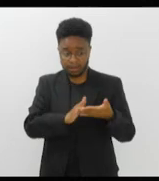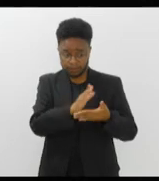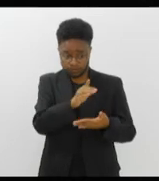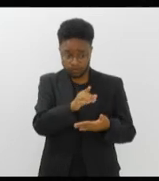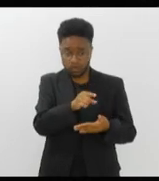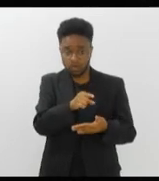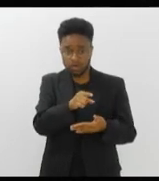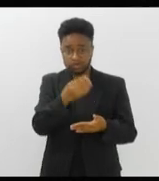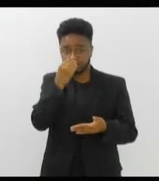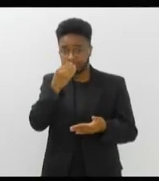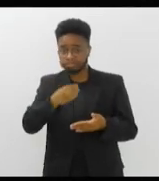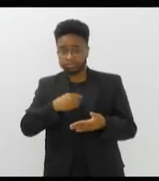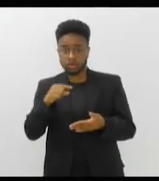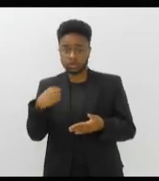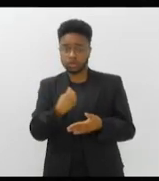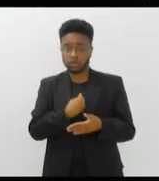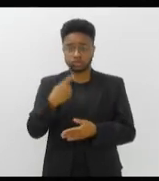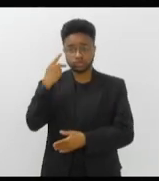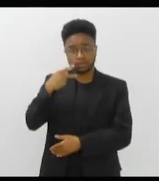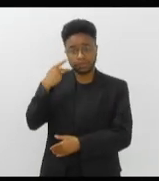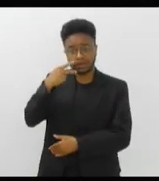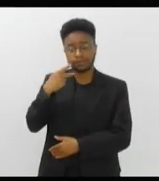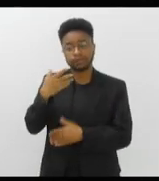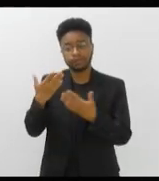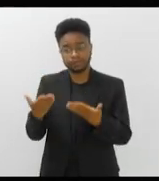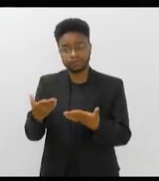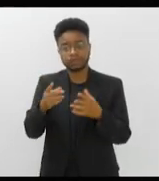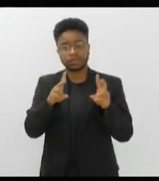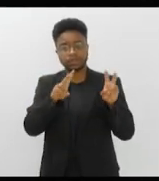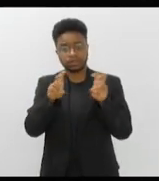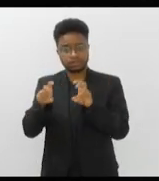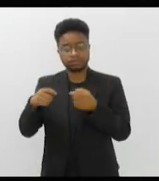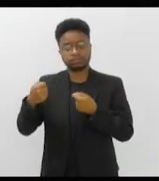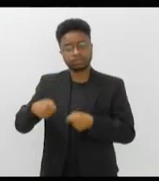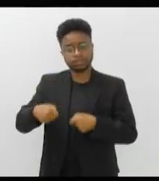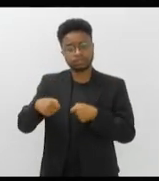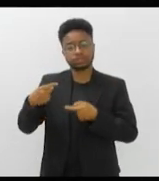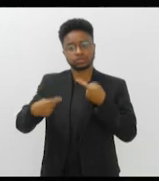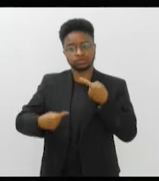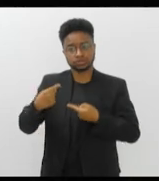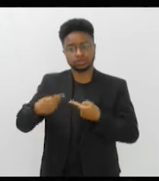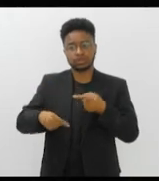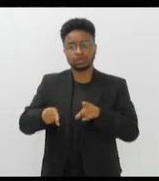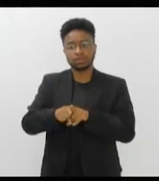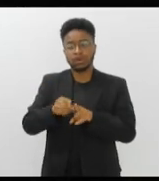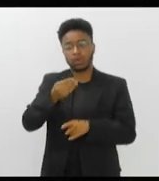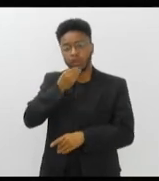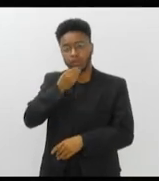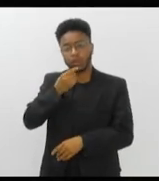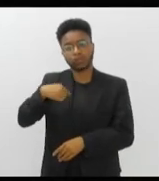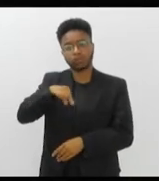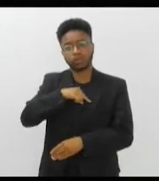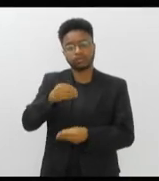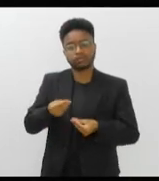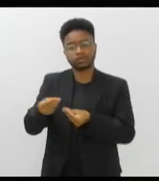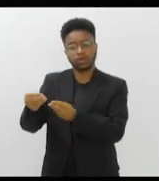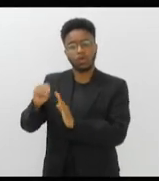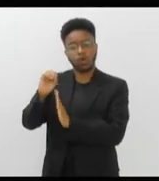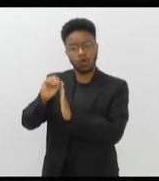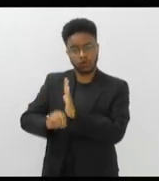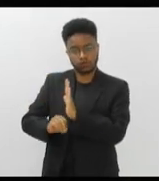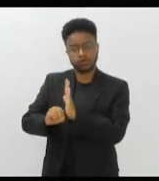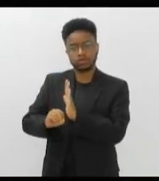Parlamento então nós estamos trazendo essa questão aqui evidentemente que vamos oficiar